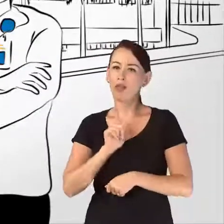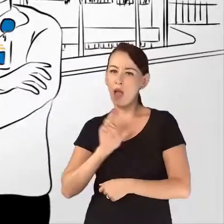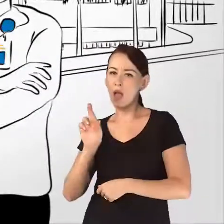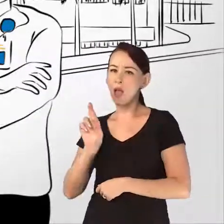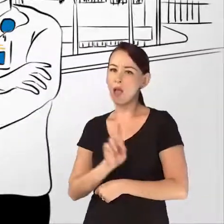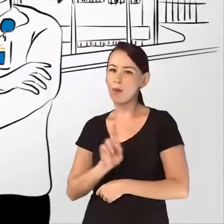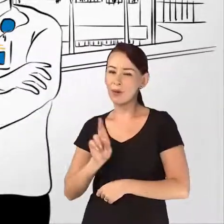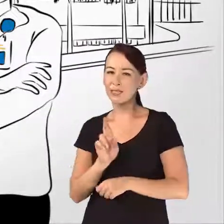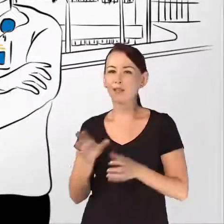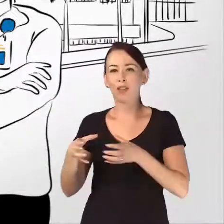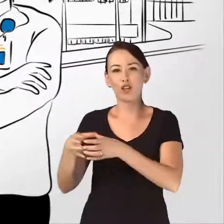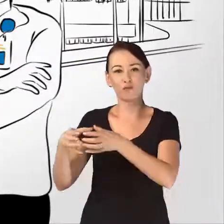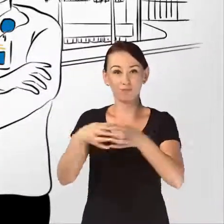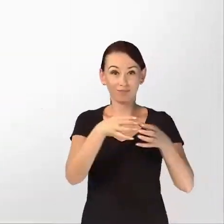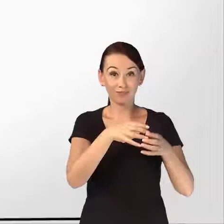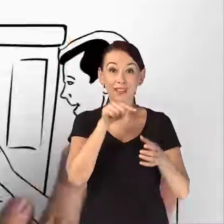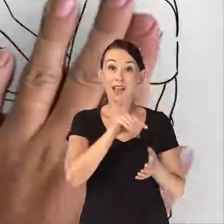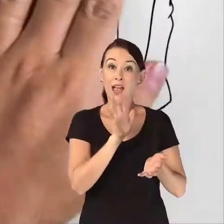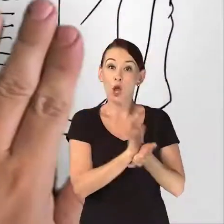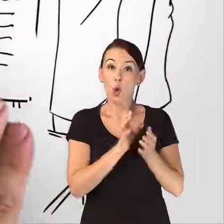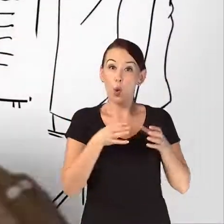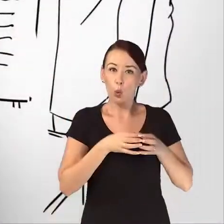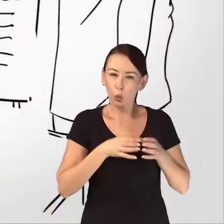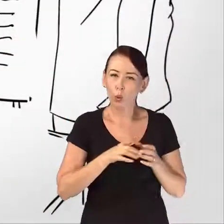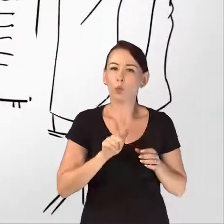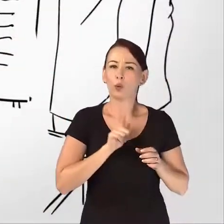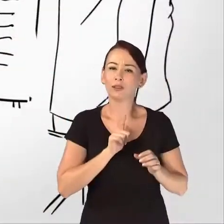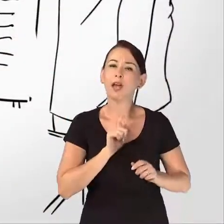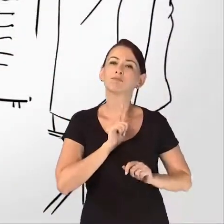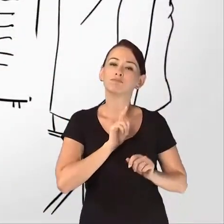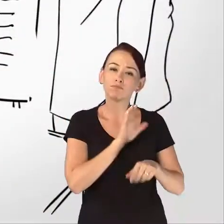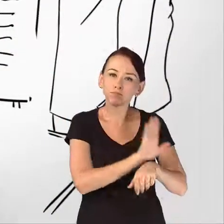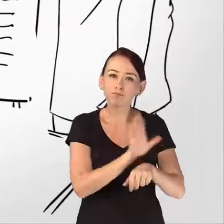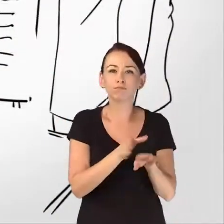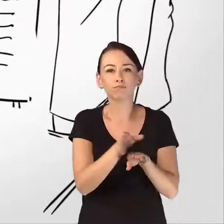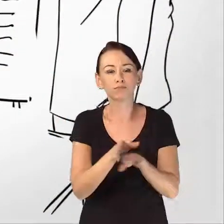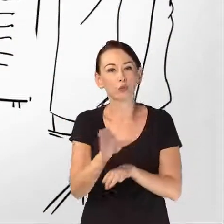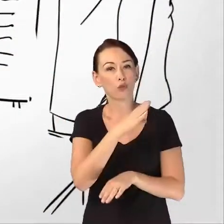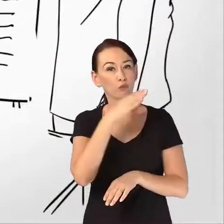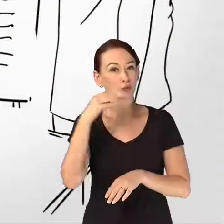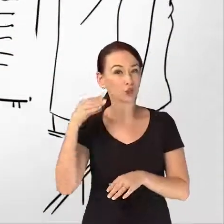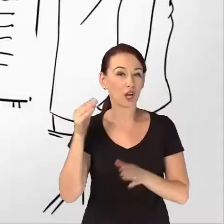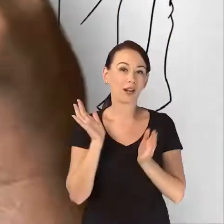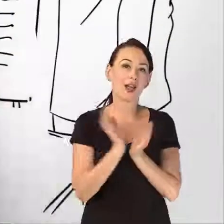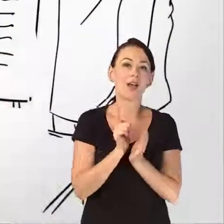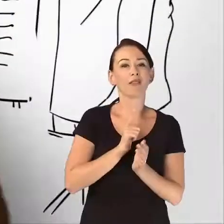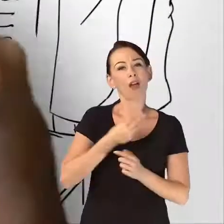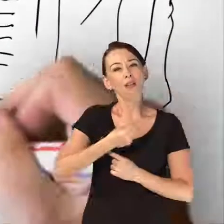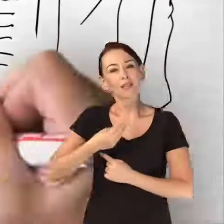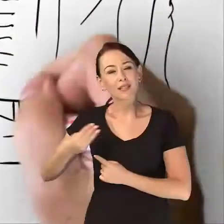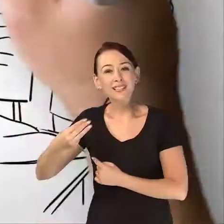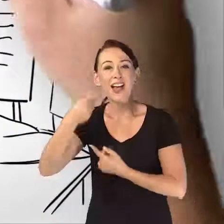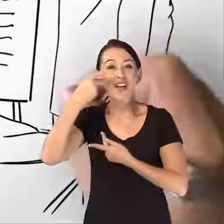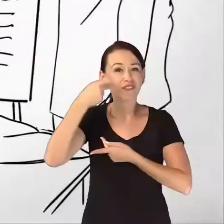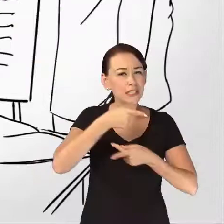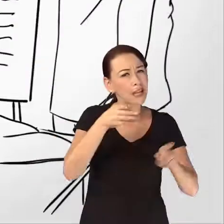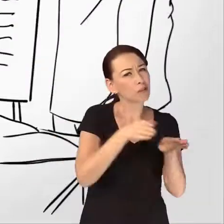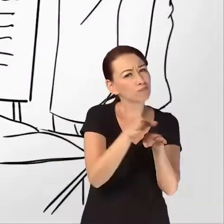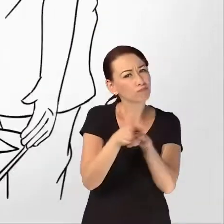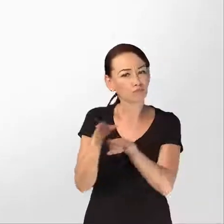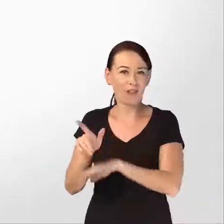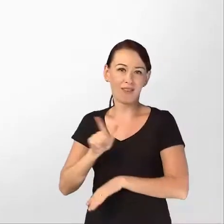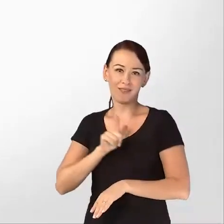de diversas áreas. Este grupo promove ações educativas para os funcionários, prestadores